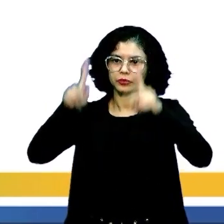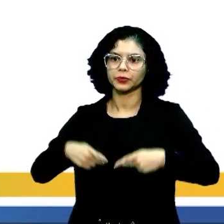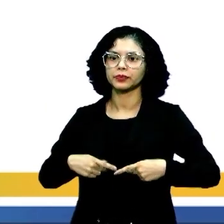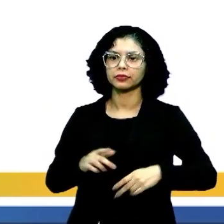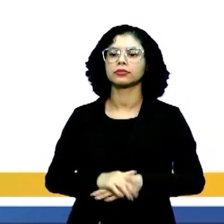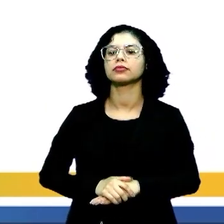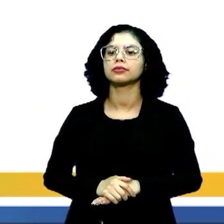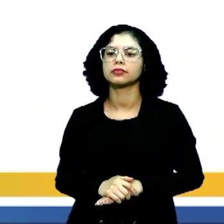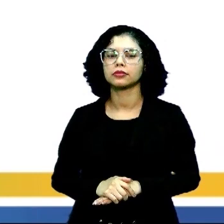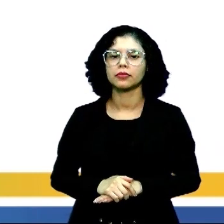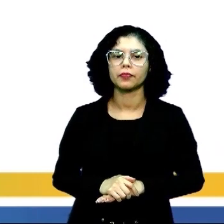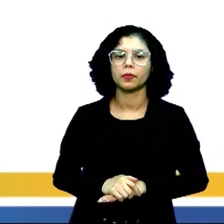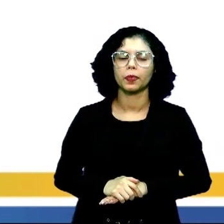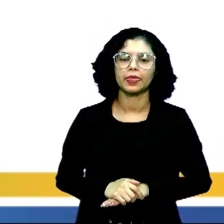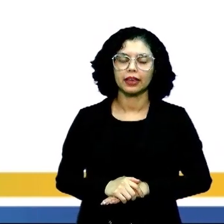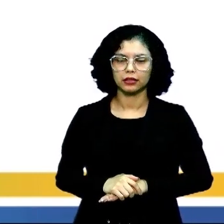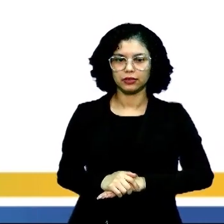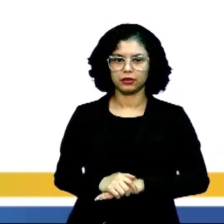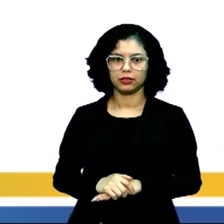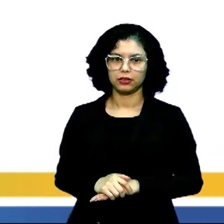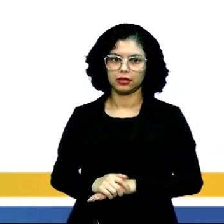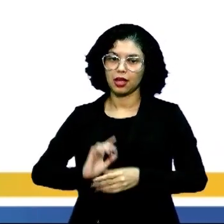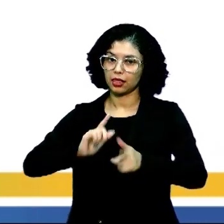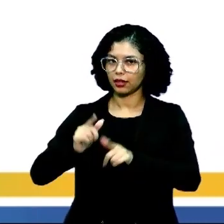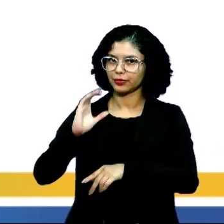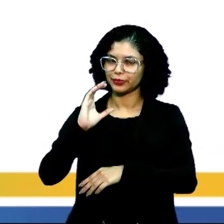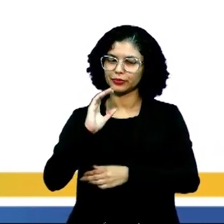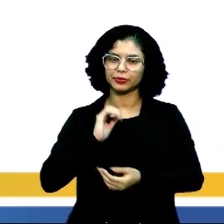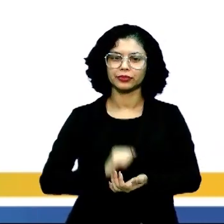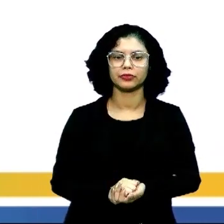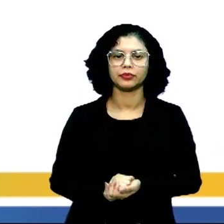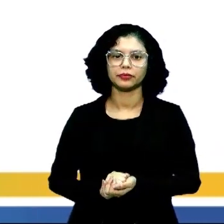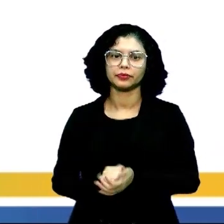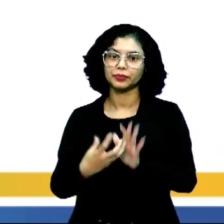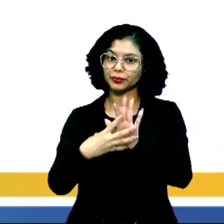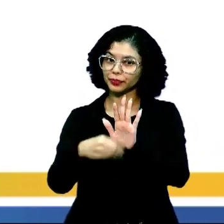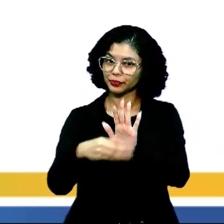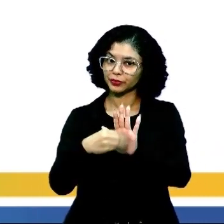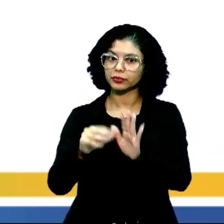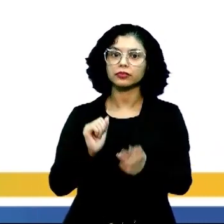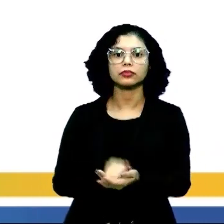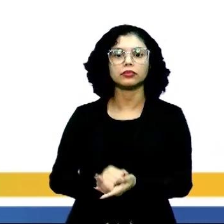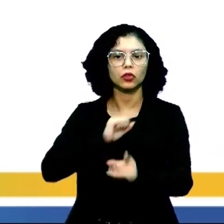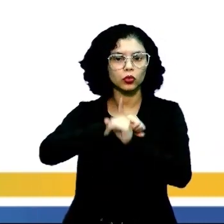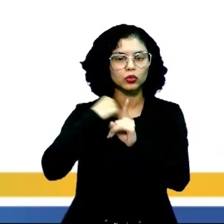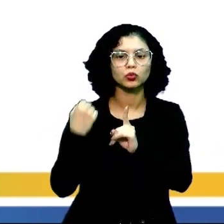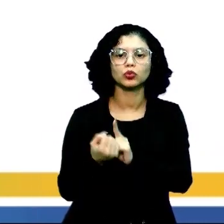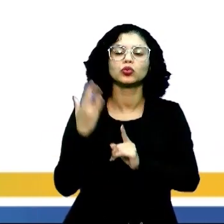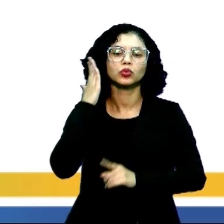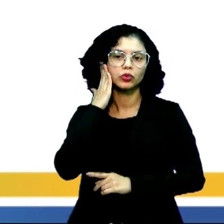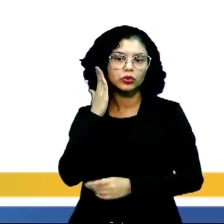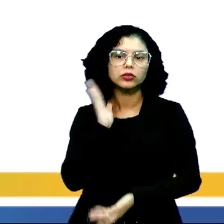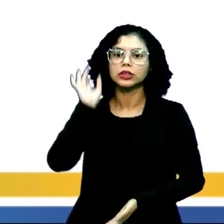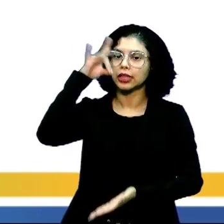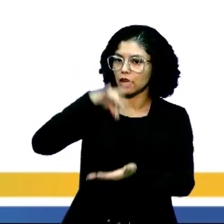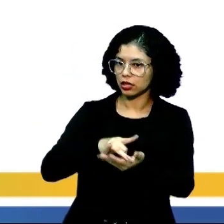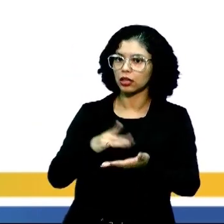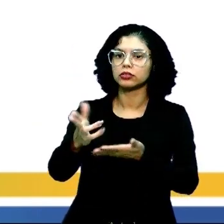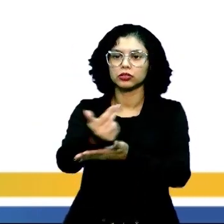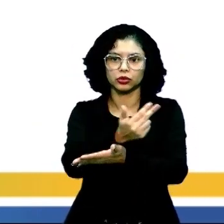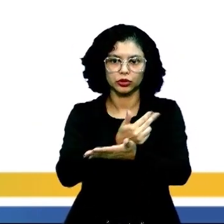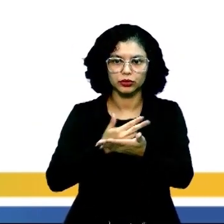sociedades humanas. Letra C. É transmitida socialmente, compreende